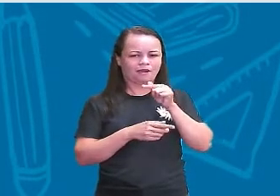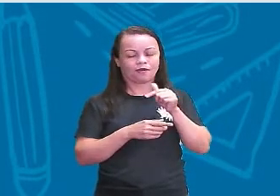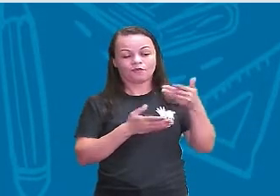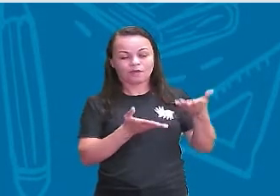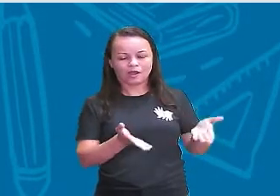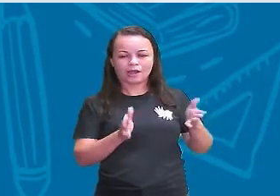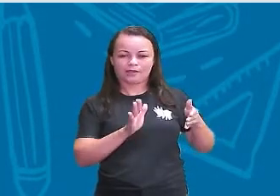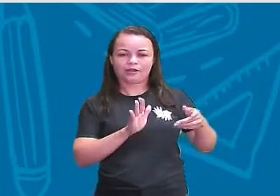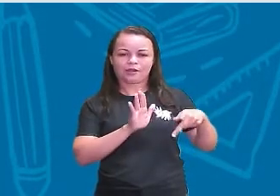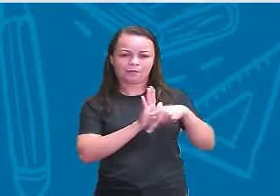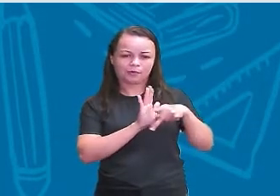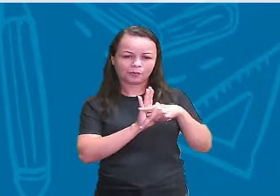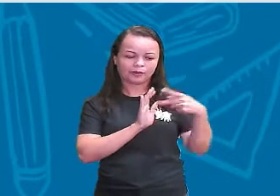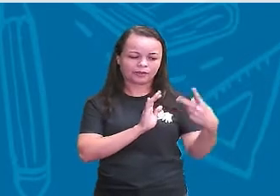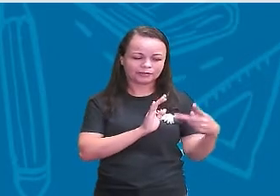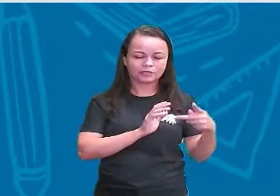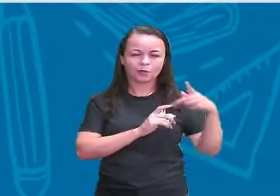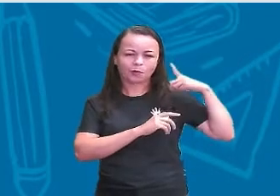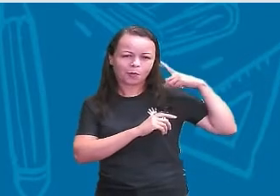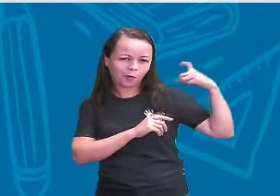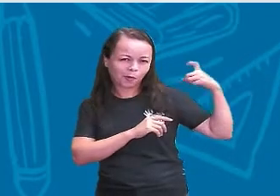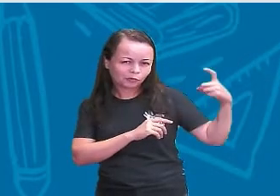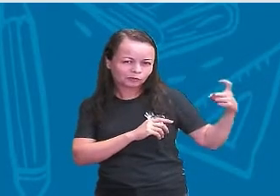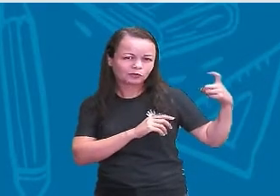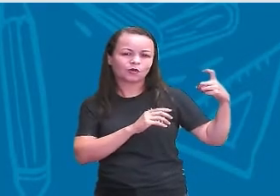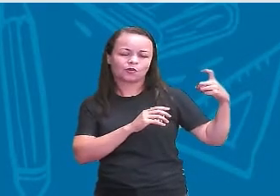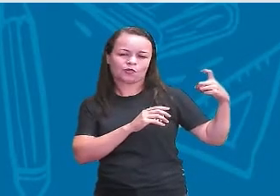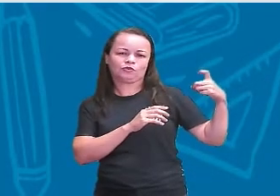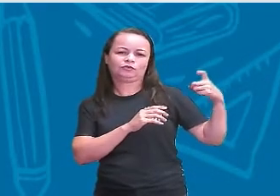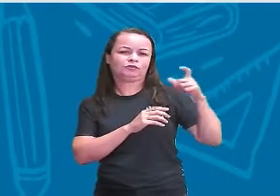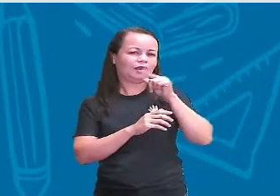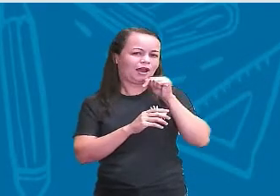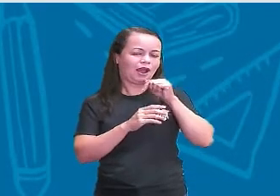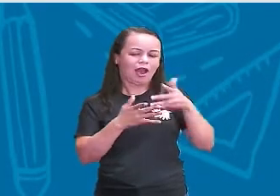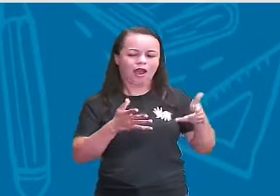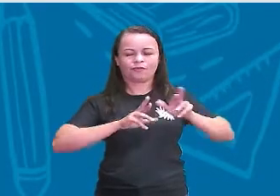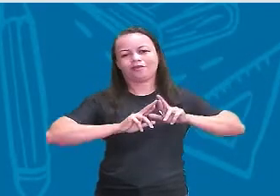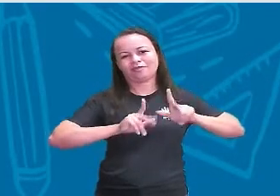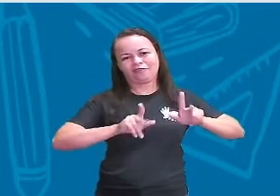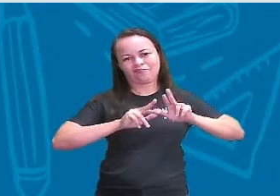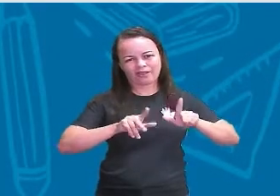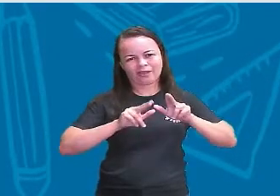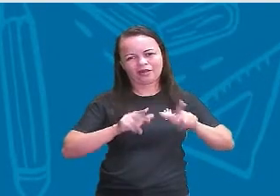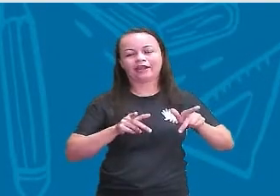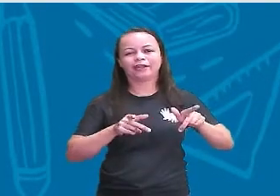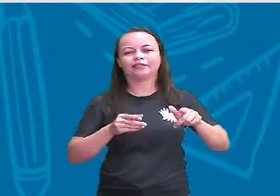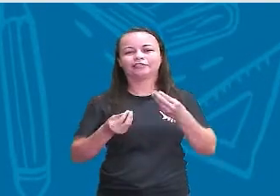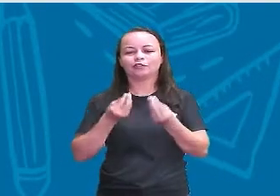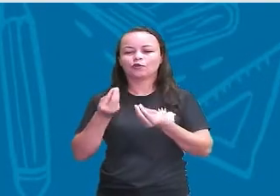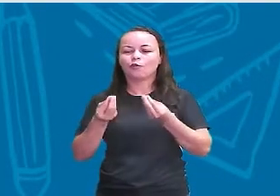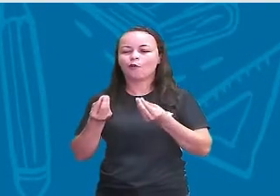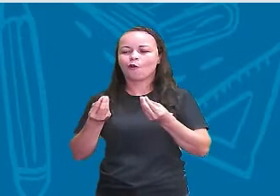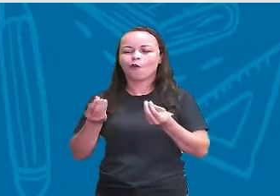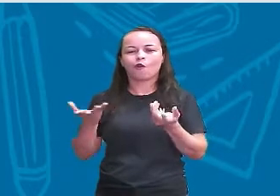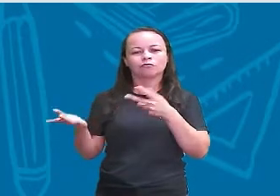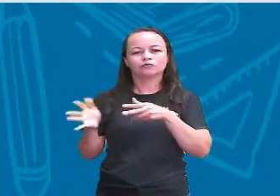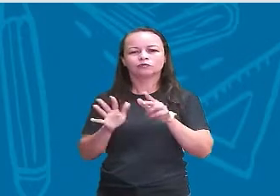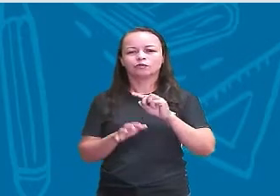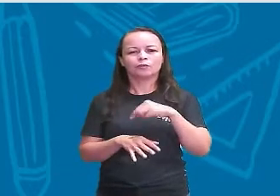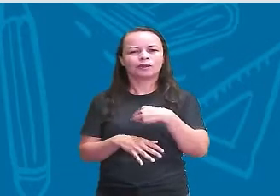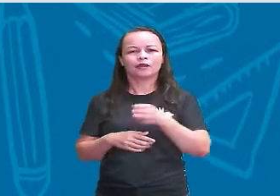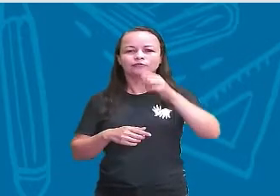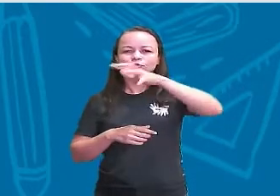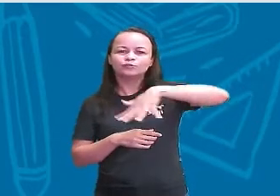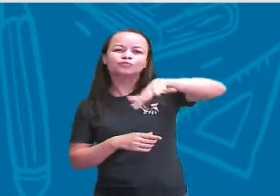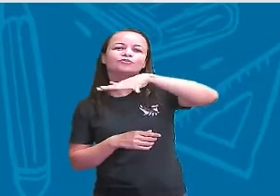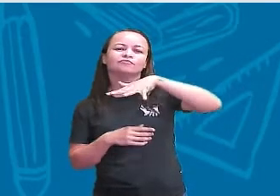de propagação do som na água é completamente diferente da forma que o som ele se propaga no